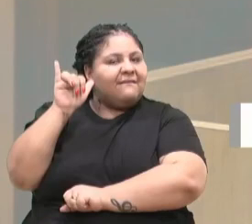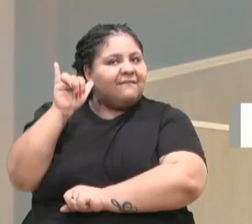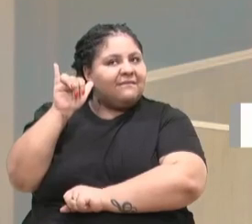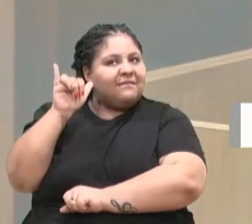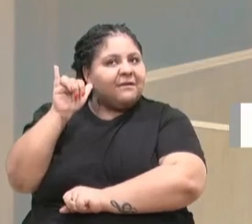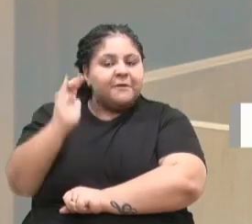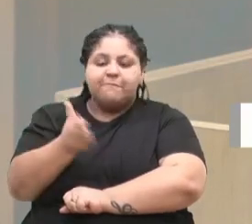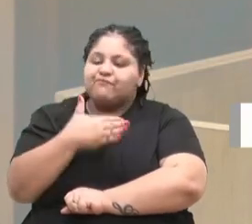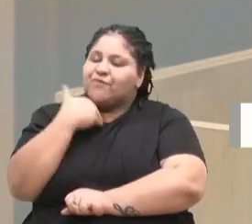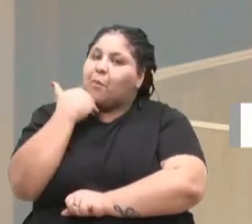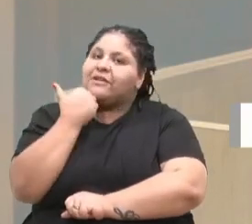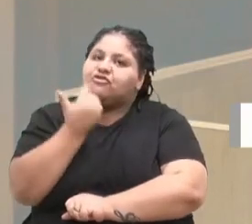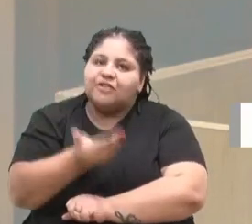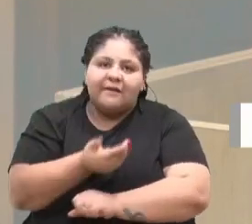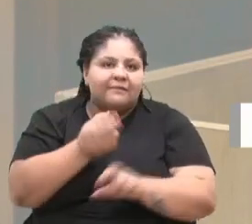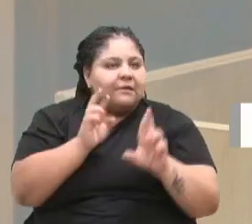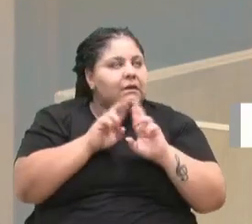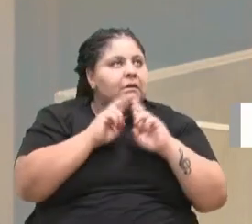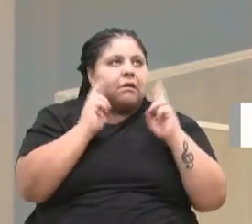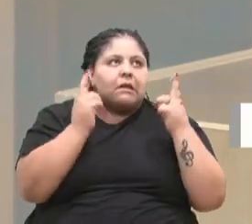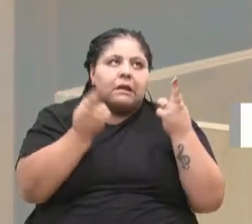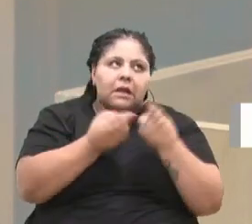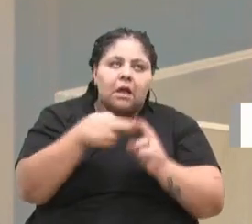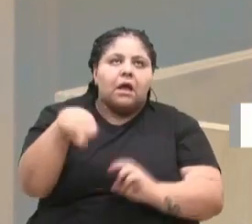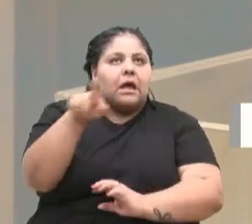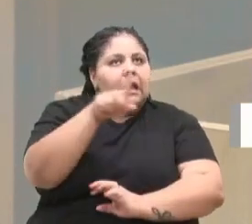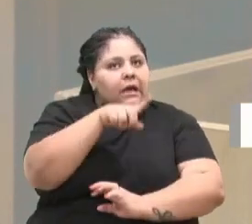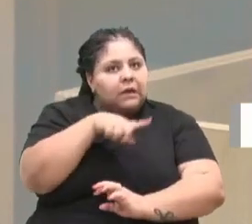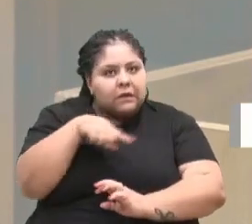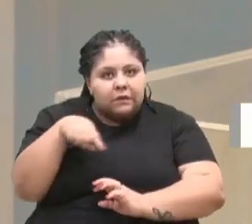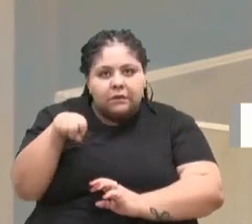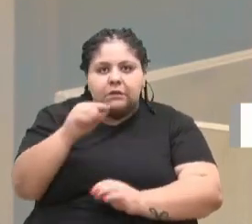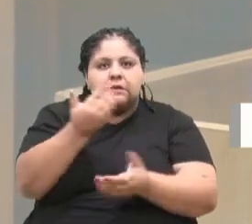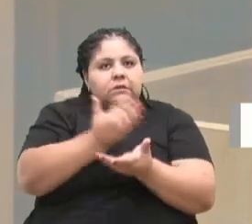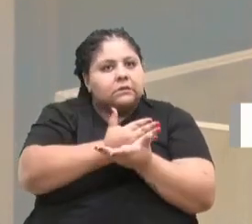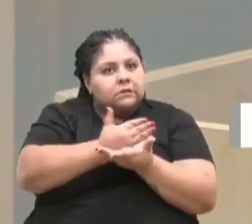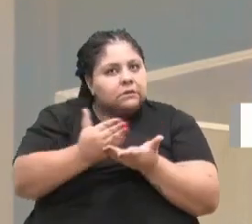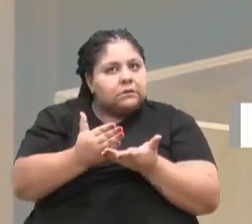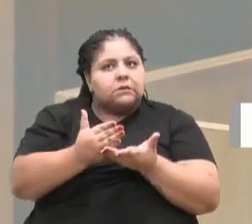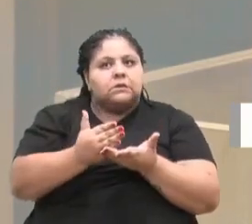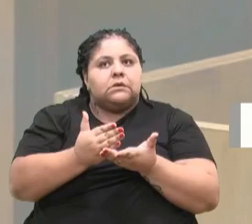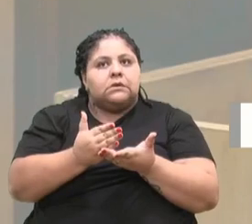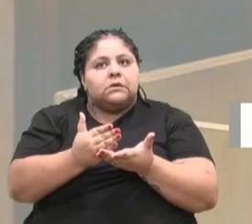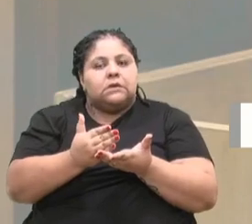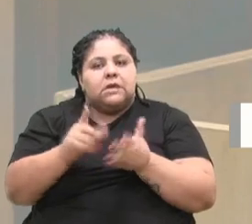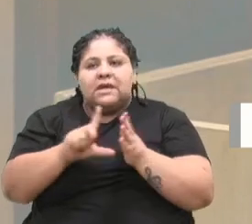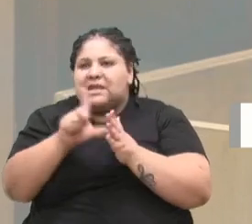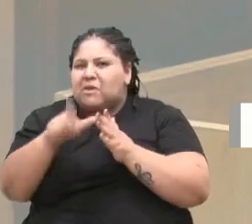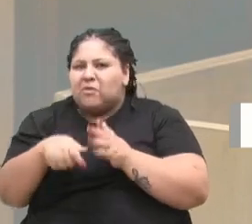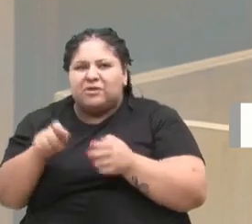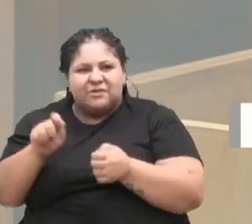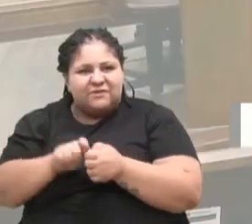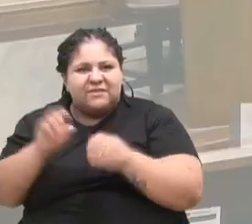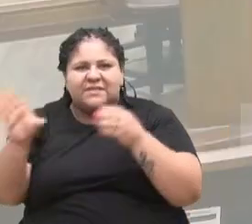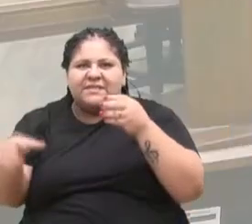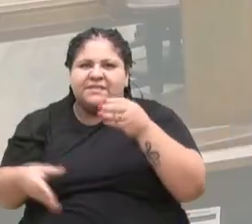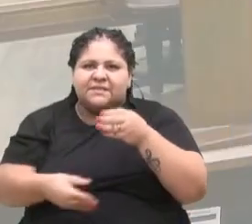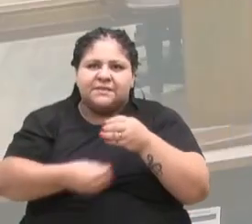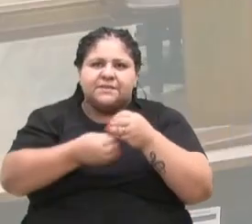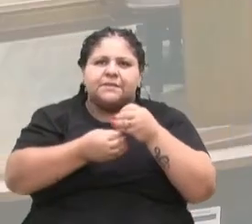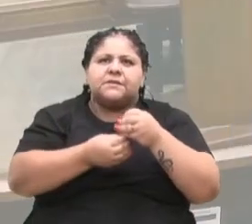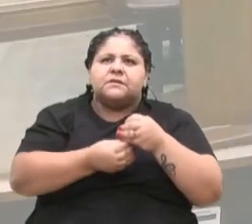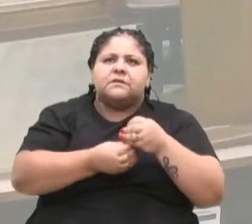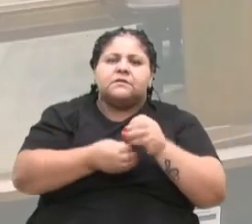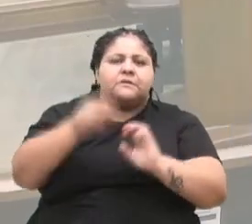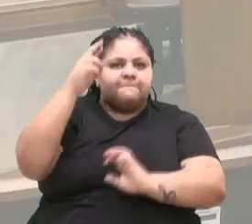adianta ir em reunião, tá, para a gente dar um início de solução e não poder ser feito, sua parte, vereador. Vereador Bressan,